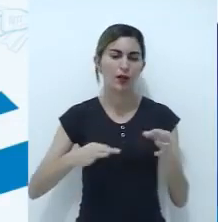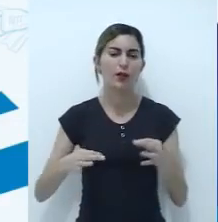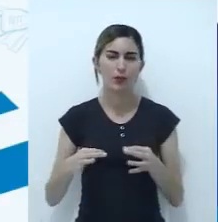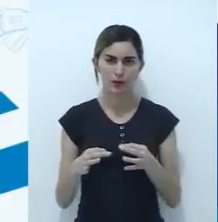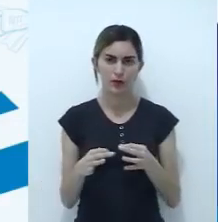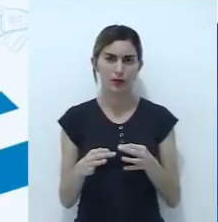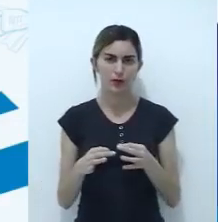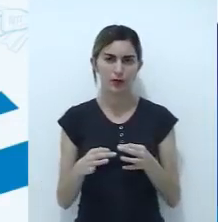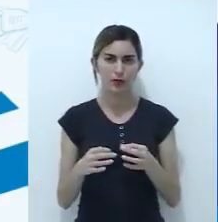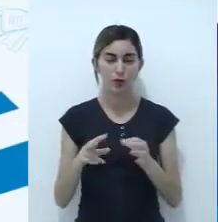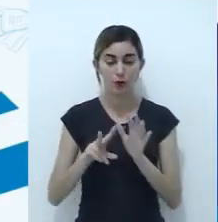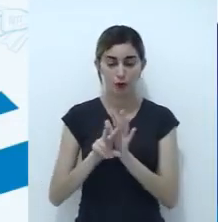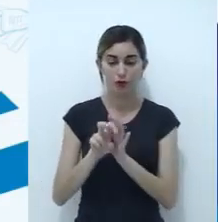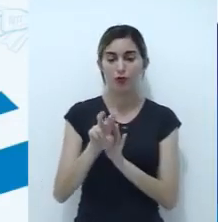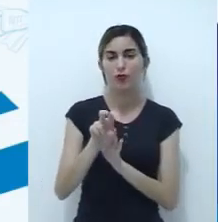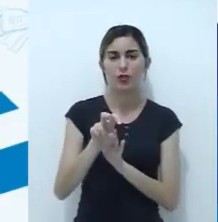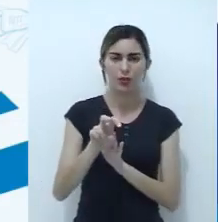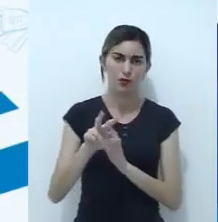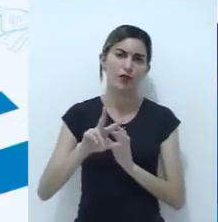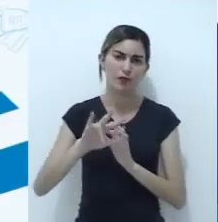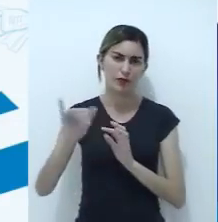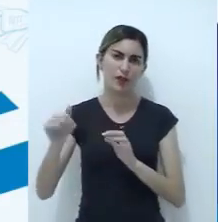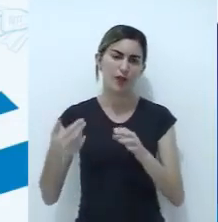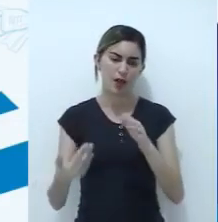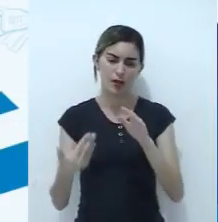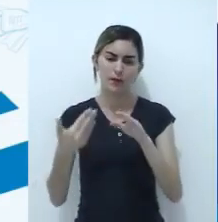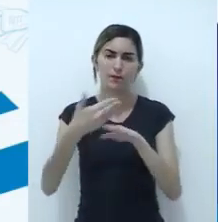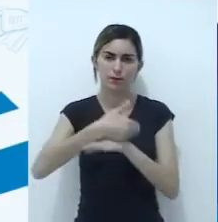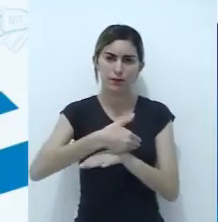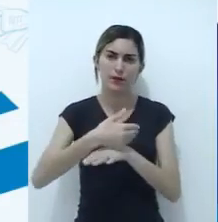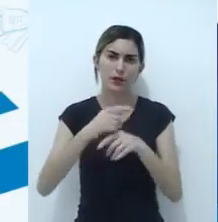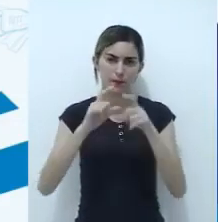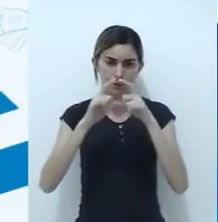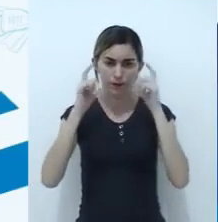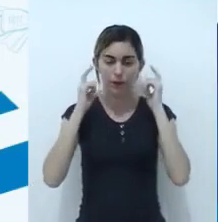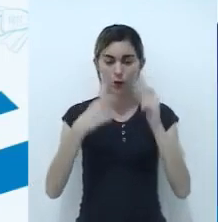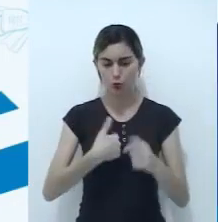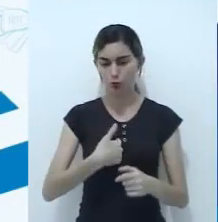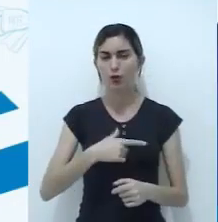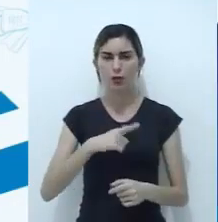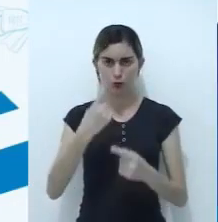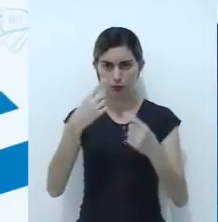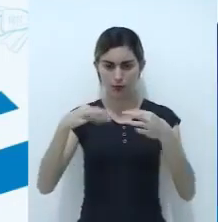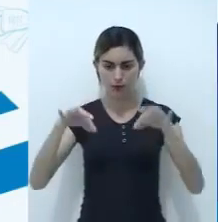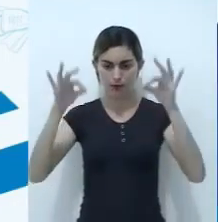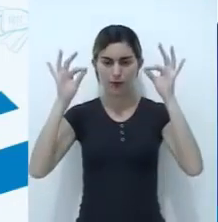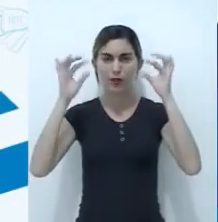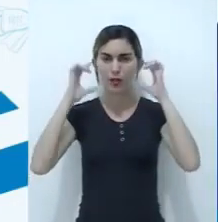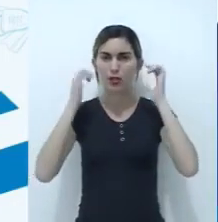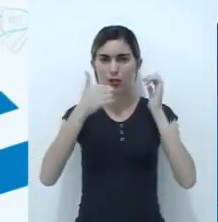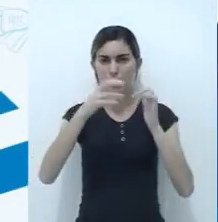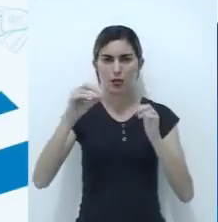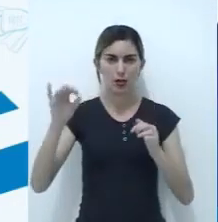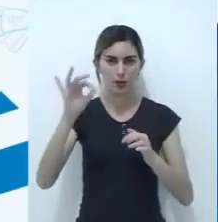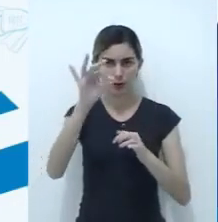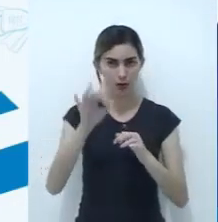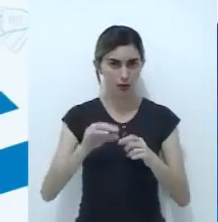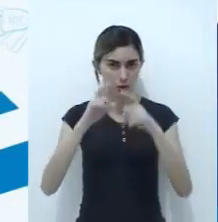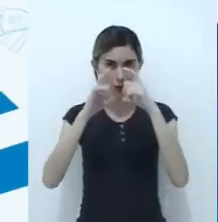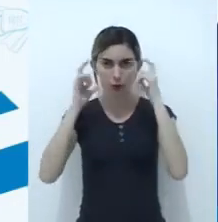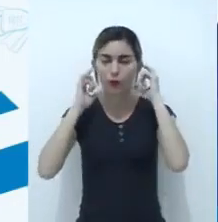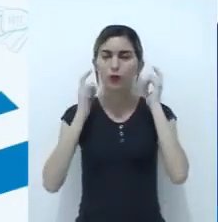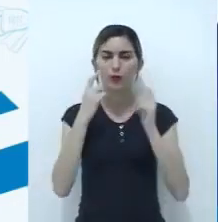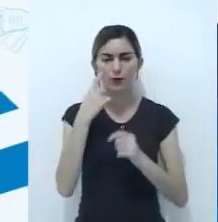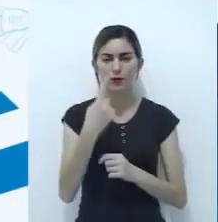moléculas. O vírus ele vai, de certa forma, passar. Então eu tenho aqui uma máscara, né, que é de 100% algodão. Vê